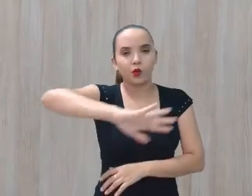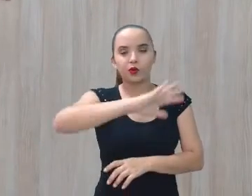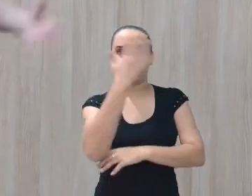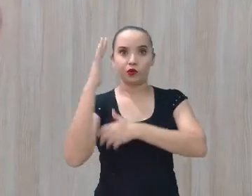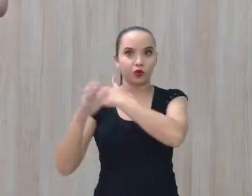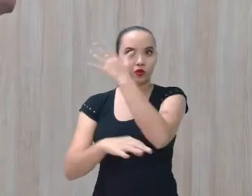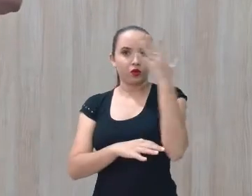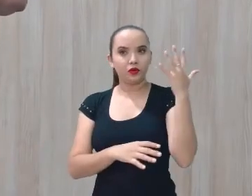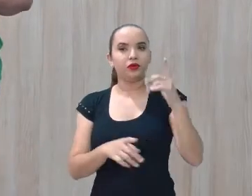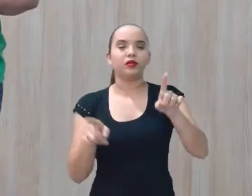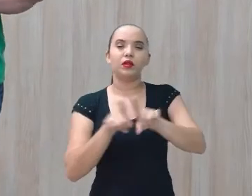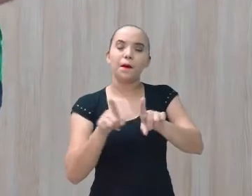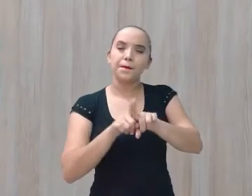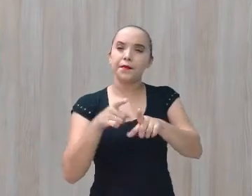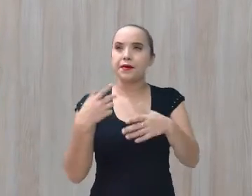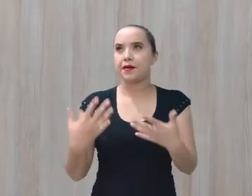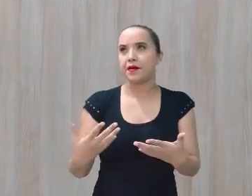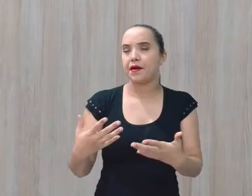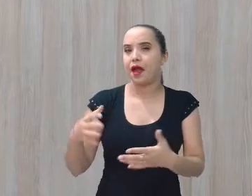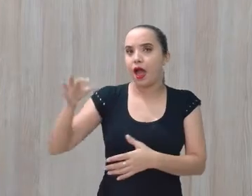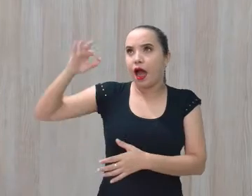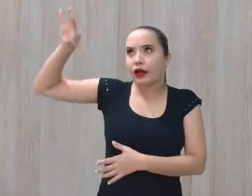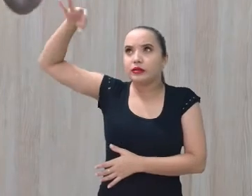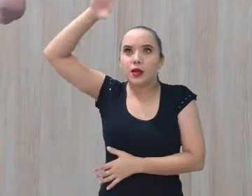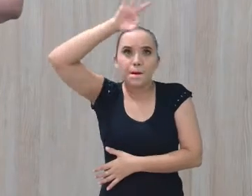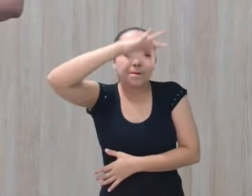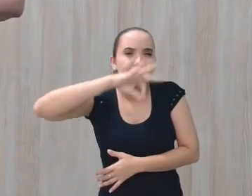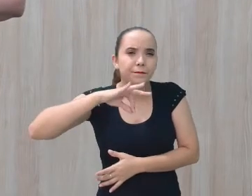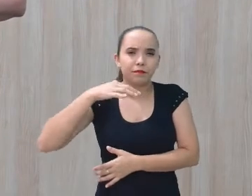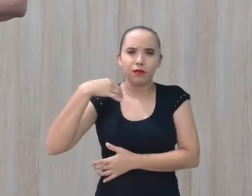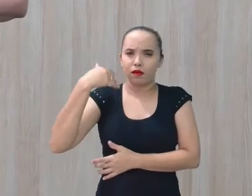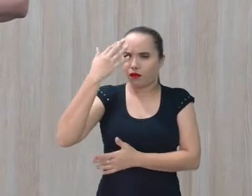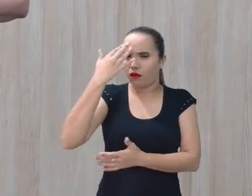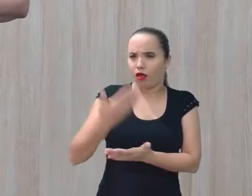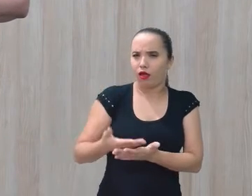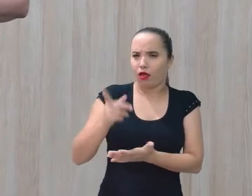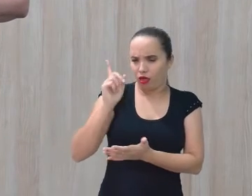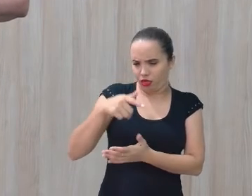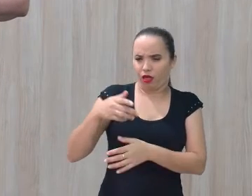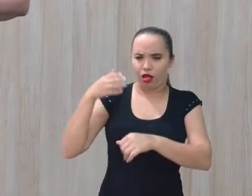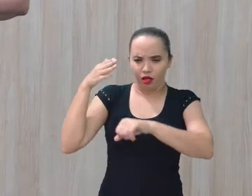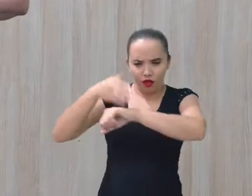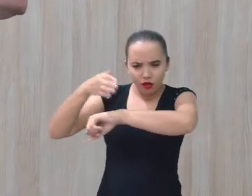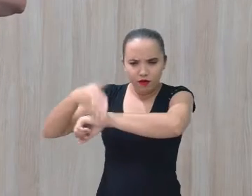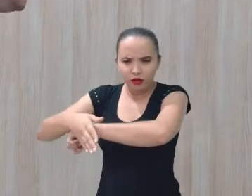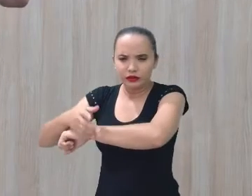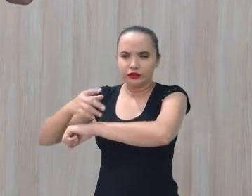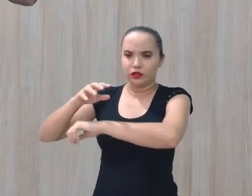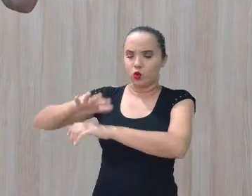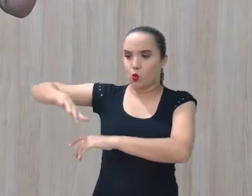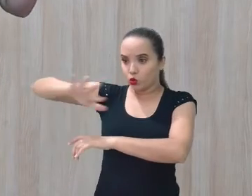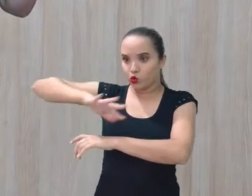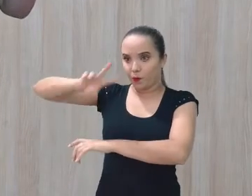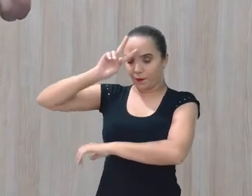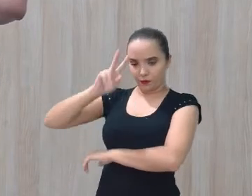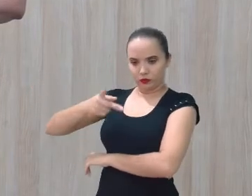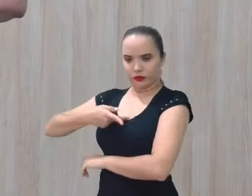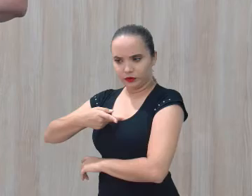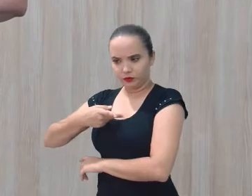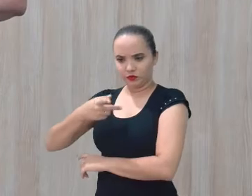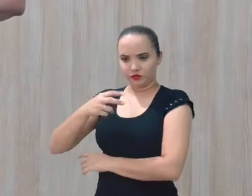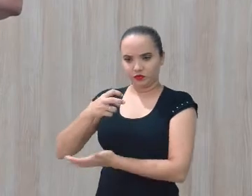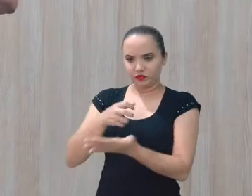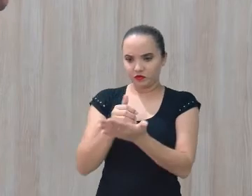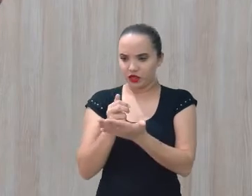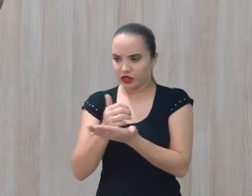abelhas têm também, né, invadido os espaços dos seres humanos? Sim. Saído da floresta? E